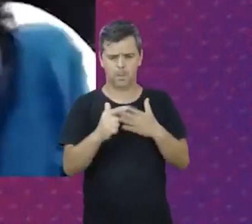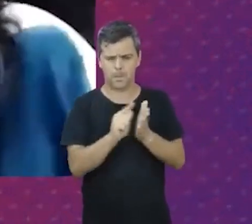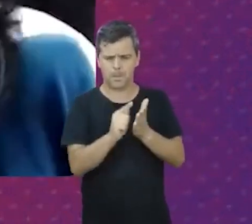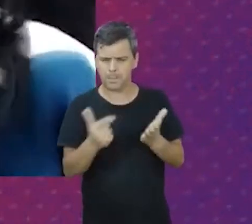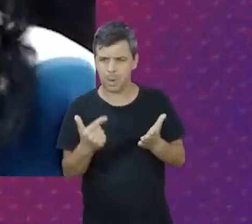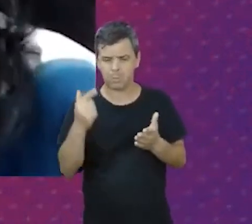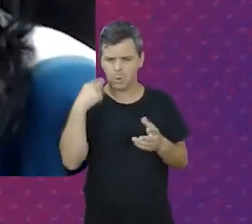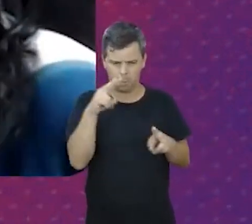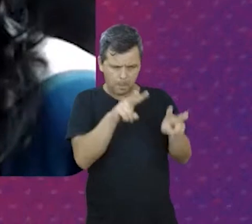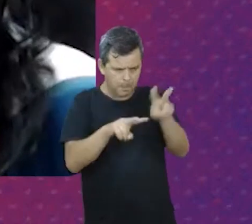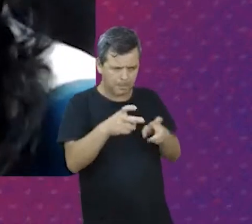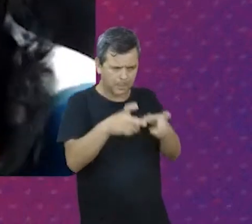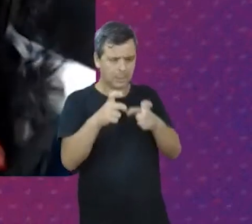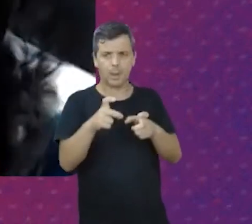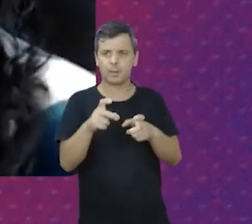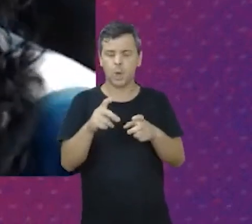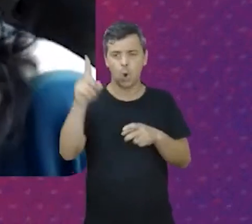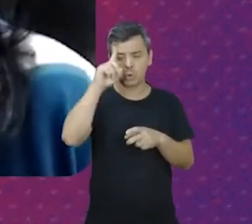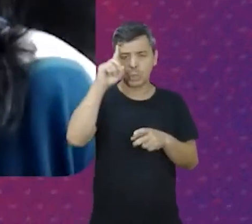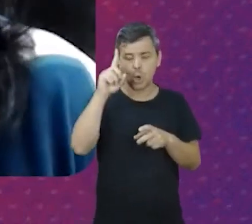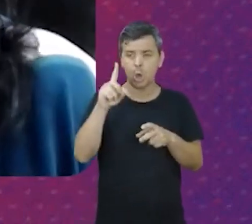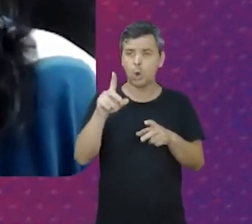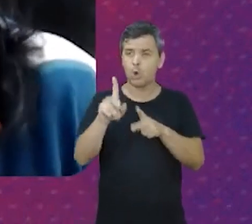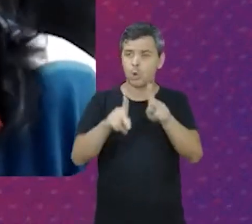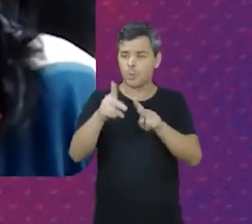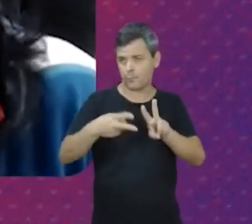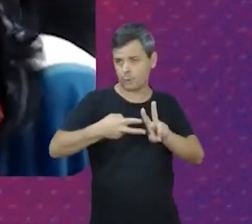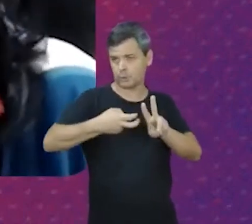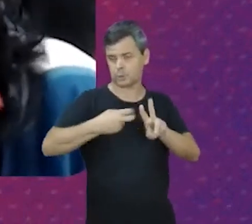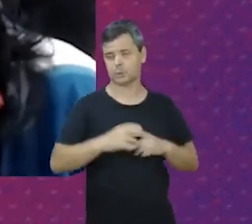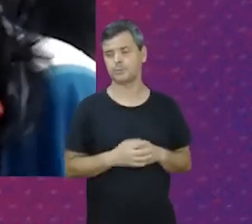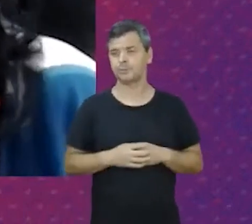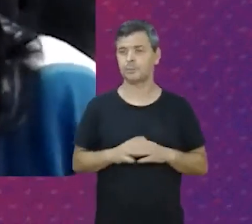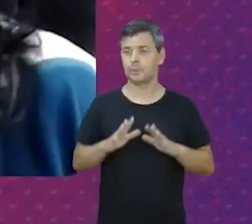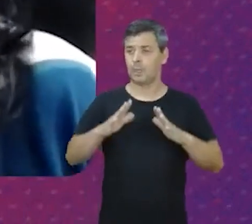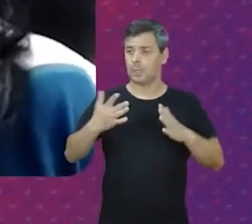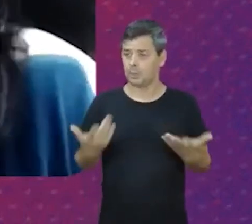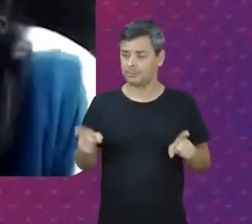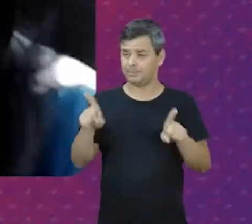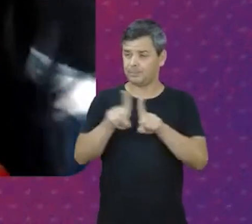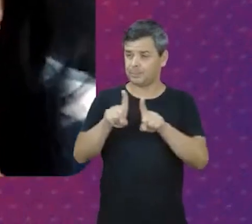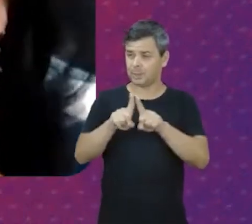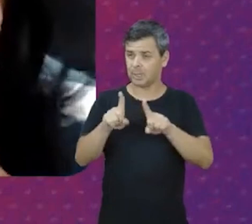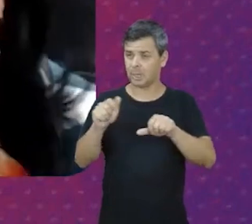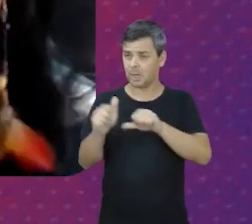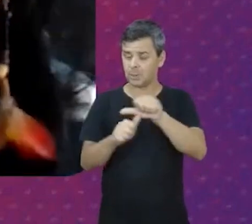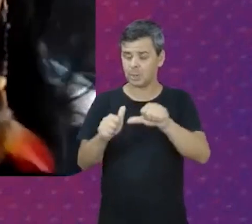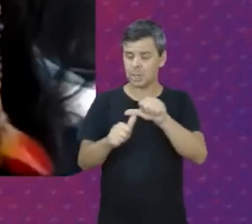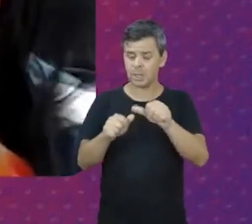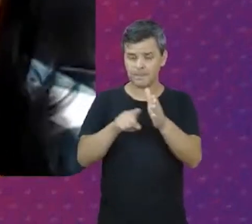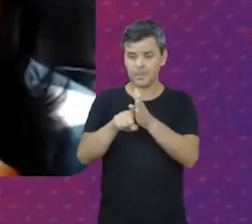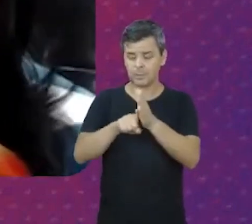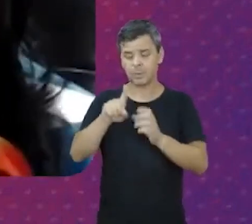por alguém que não enxerga o dia a dia do nosso povo. Então, também as mudanças nas pesquisas